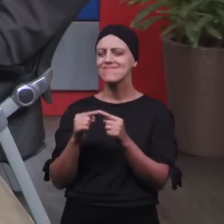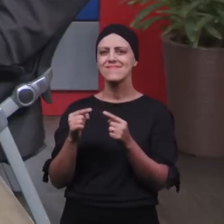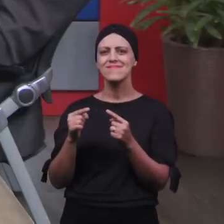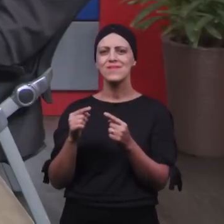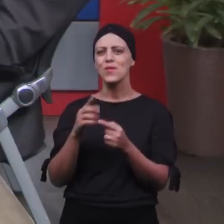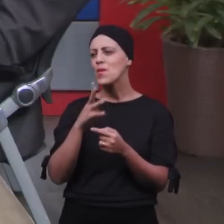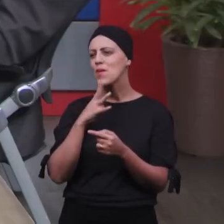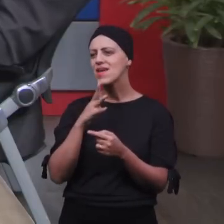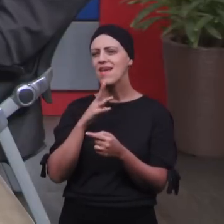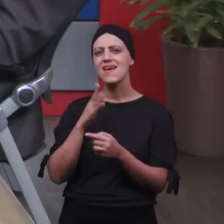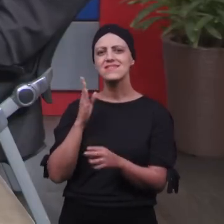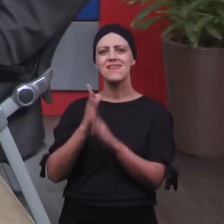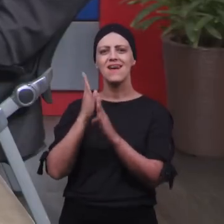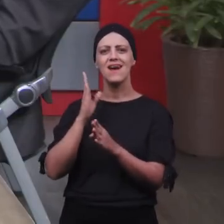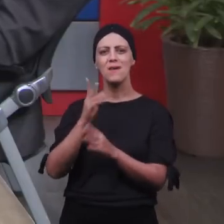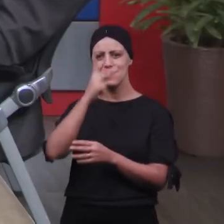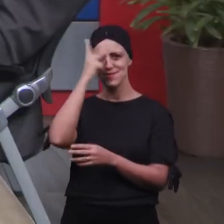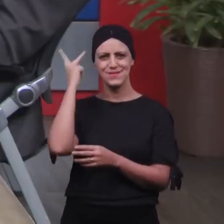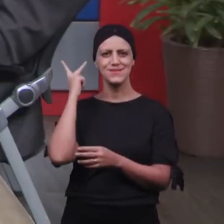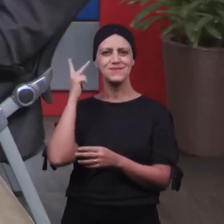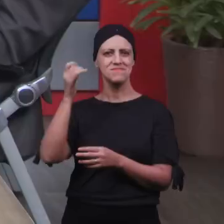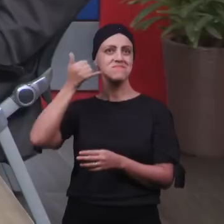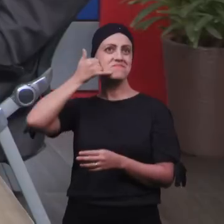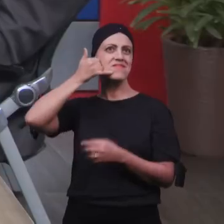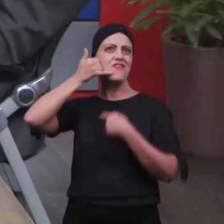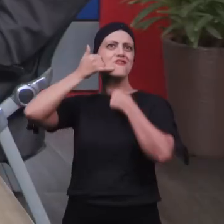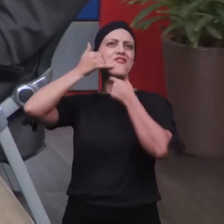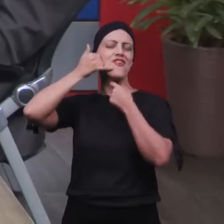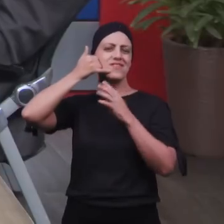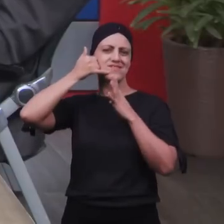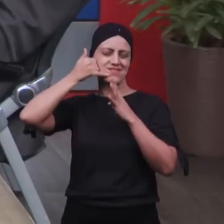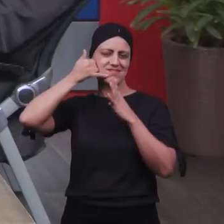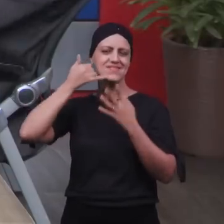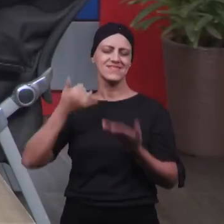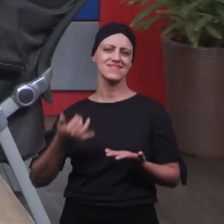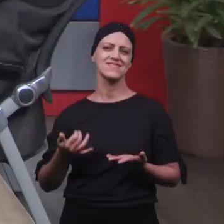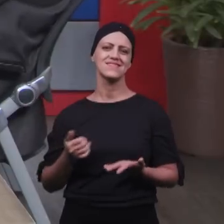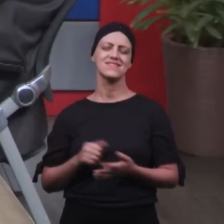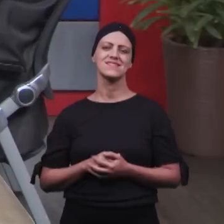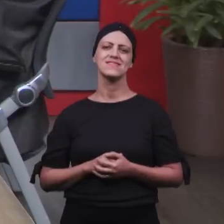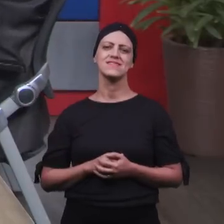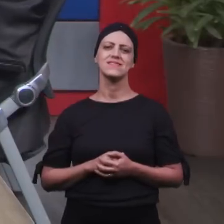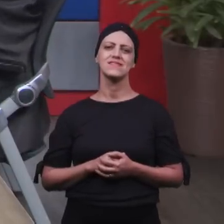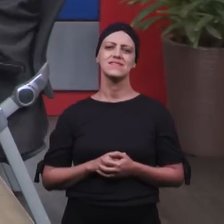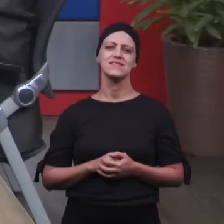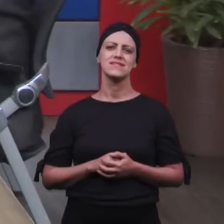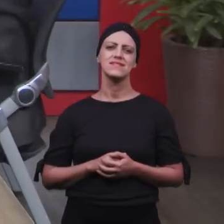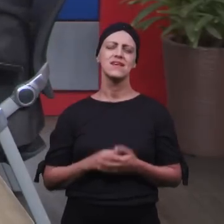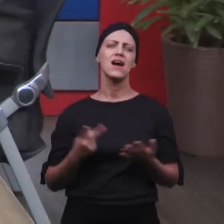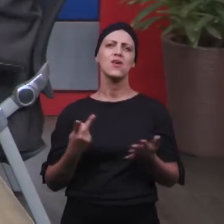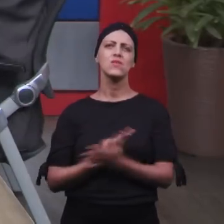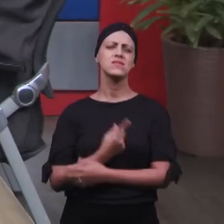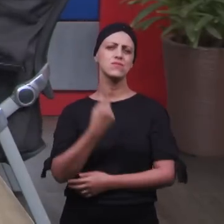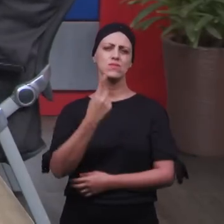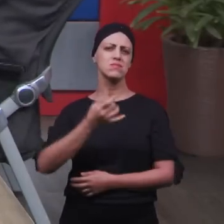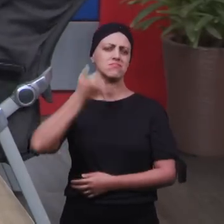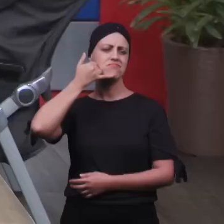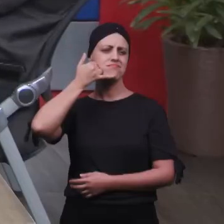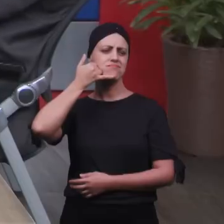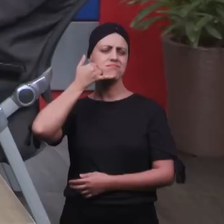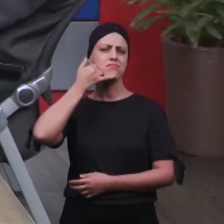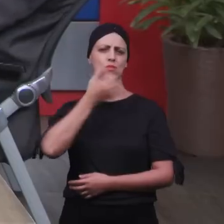já identifica, né, a pessoa. E o que me chamou a atenção, em uma das ligações, é que um